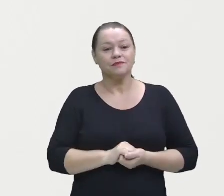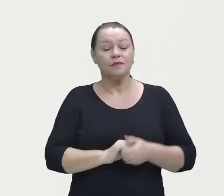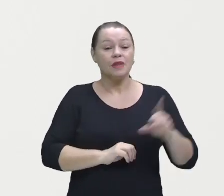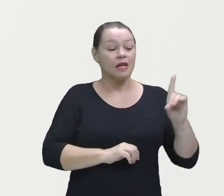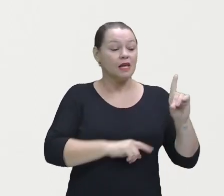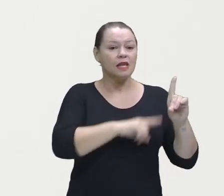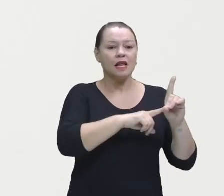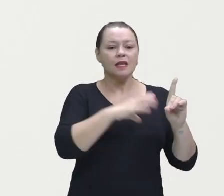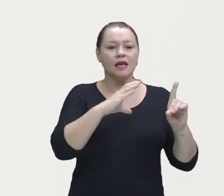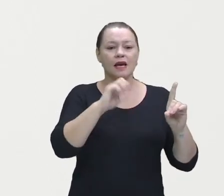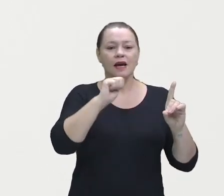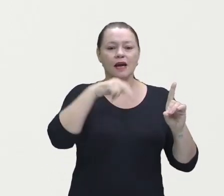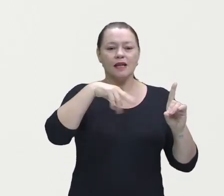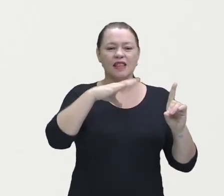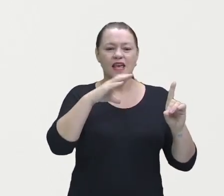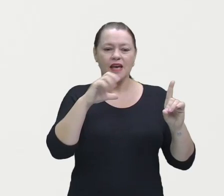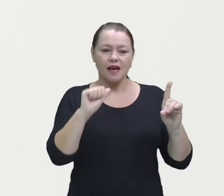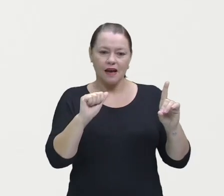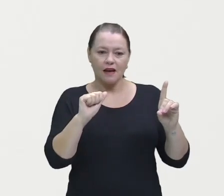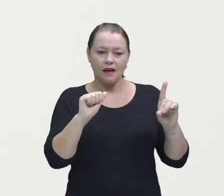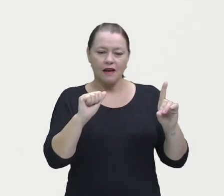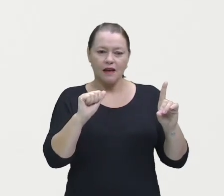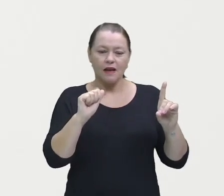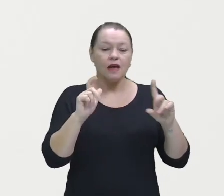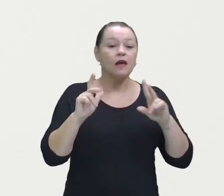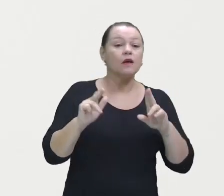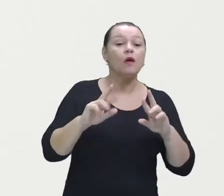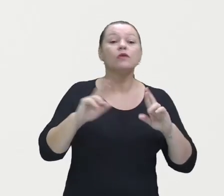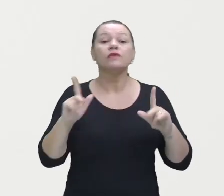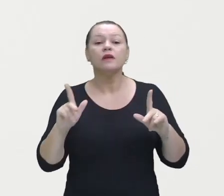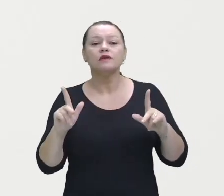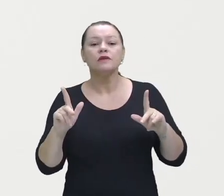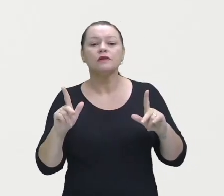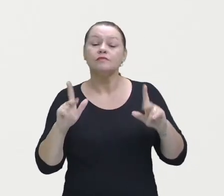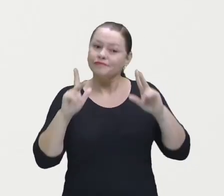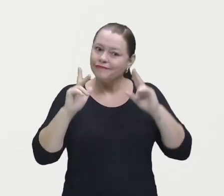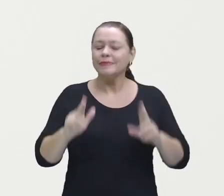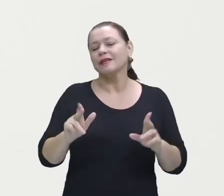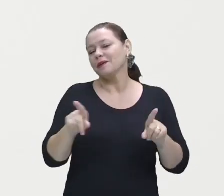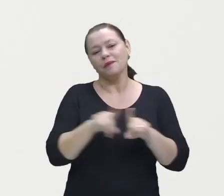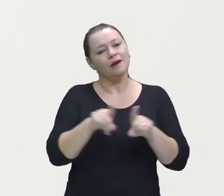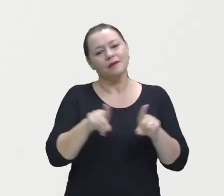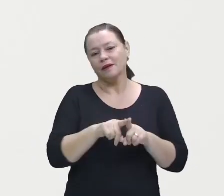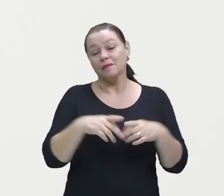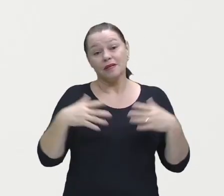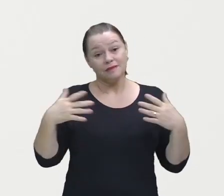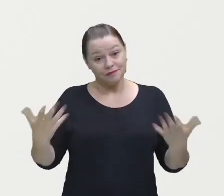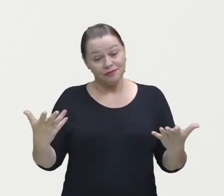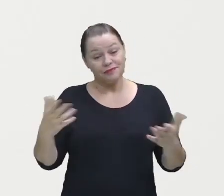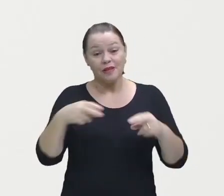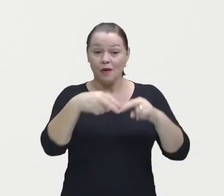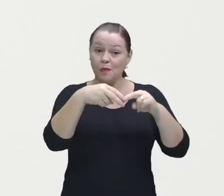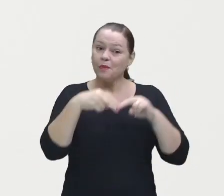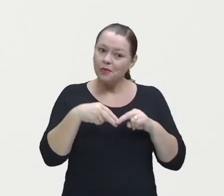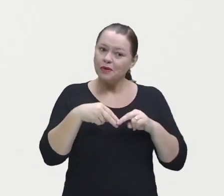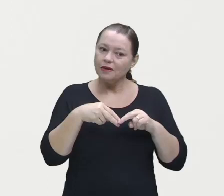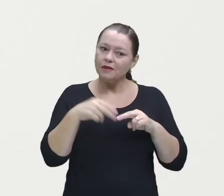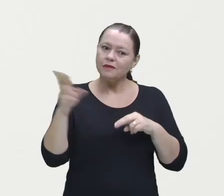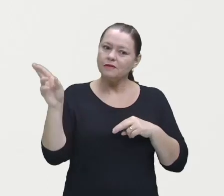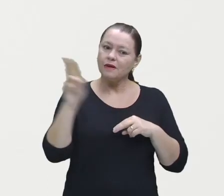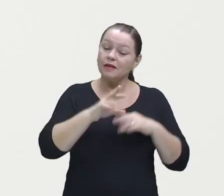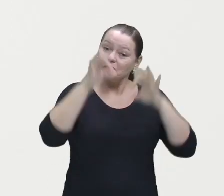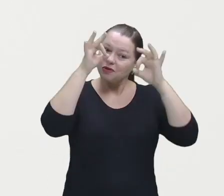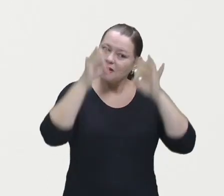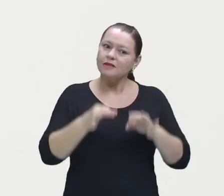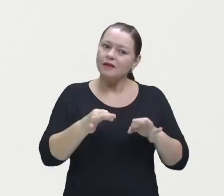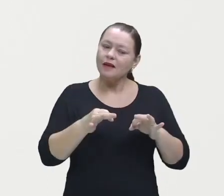D, caneca. Igual ou diferente? Igual também. Sendo assim, eu acho que